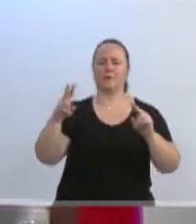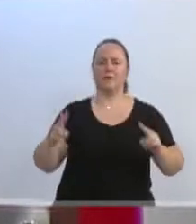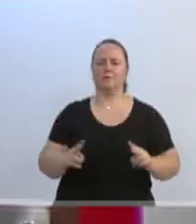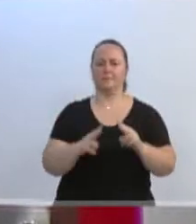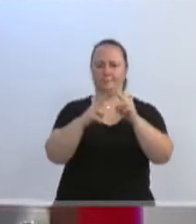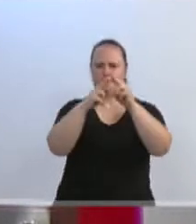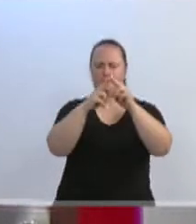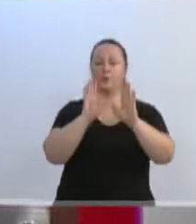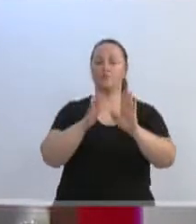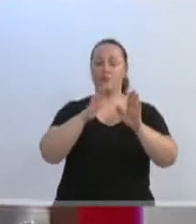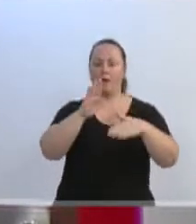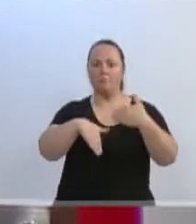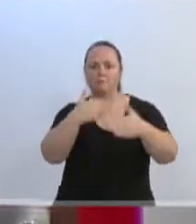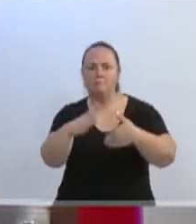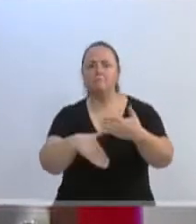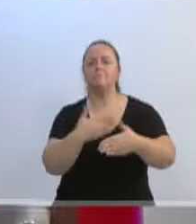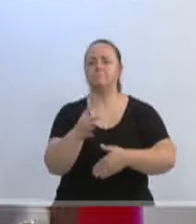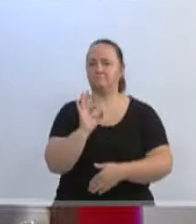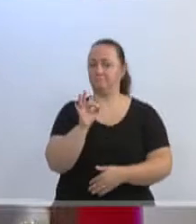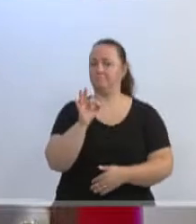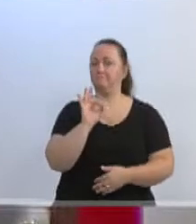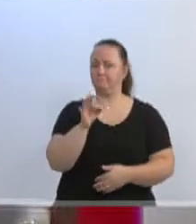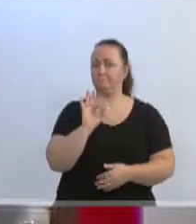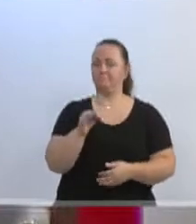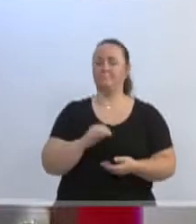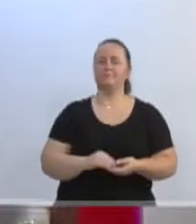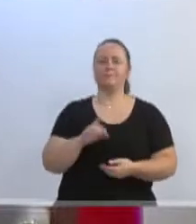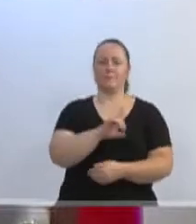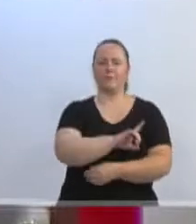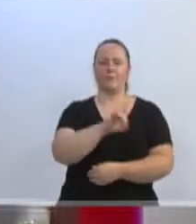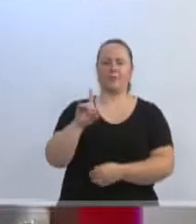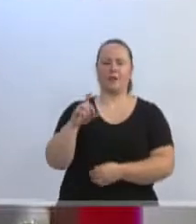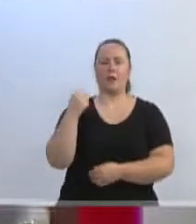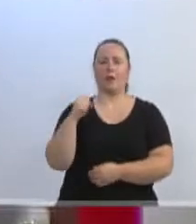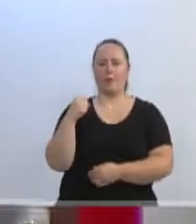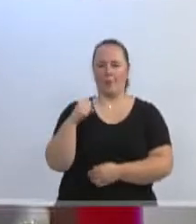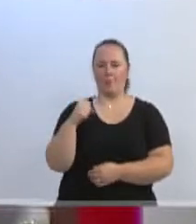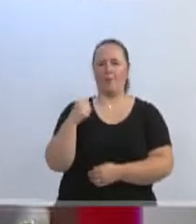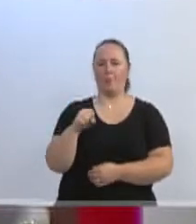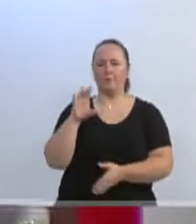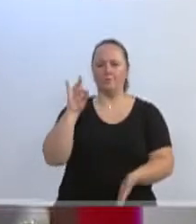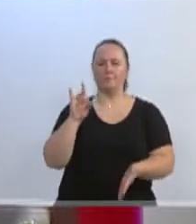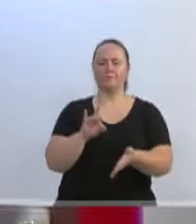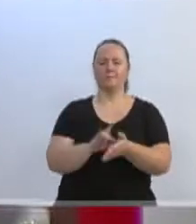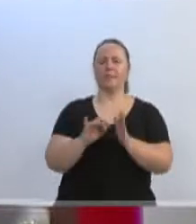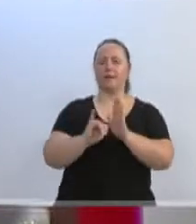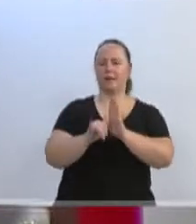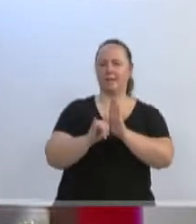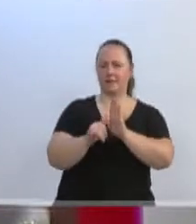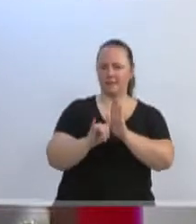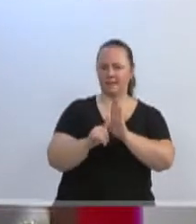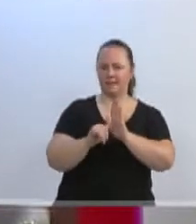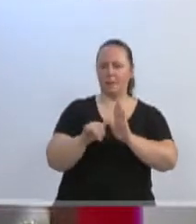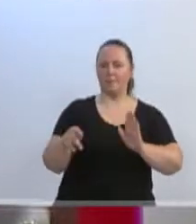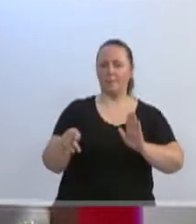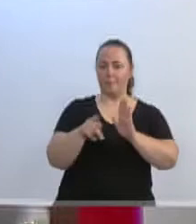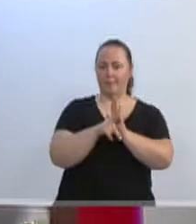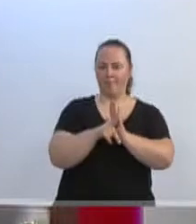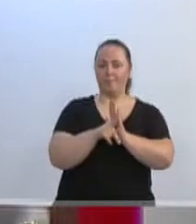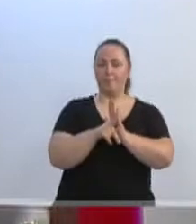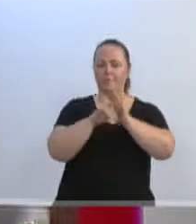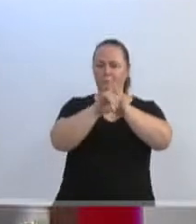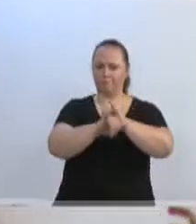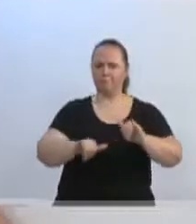bem avançados, dia 8, salvo me engano, será o edital, né, público, que terá que